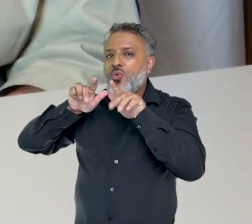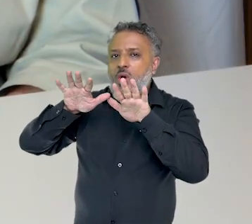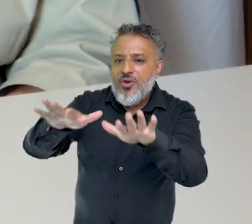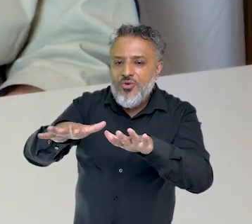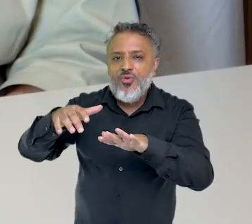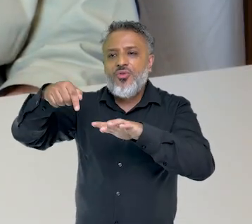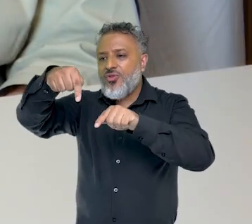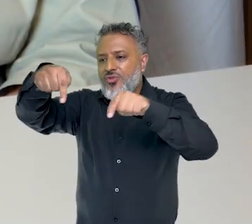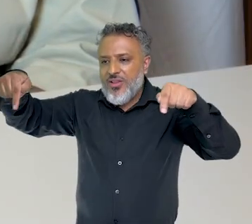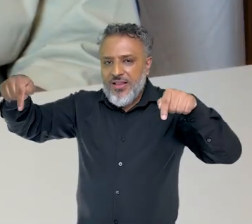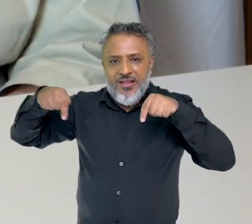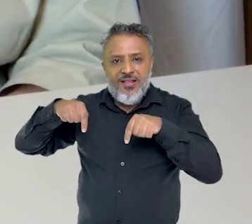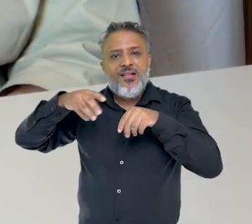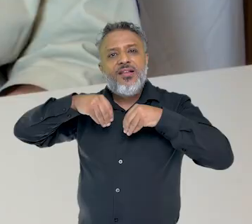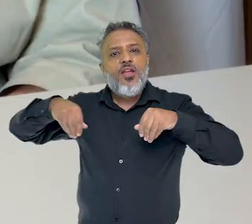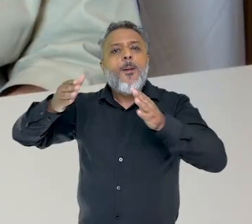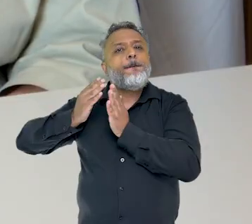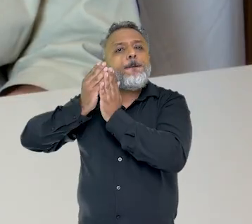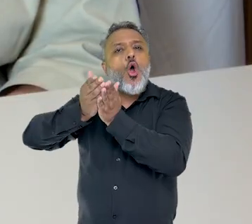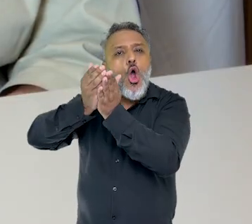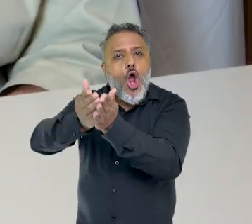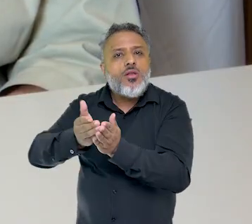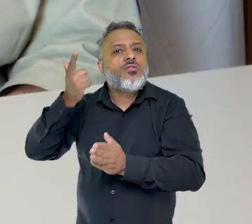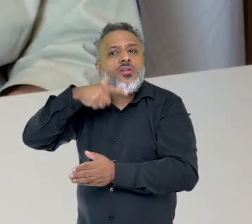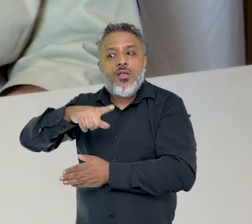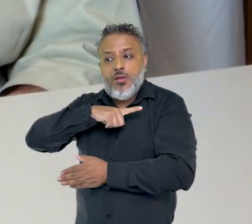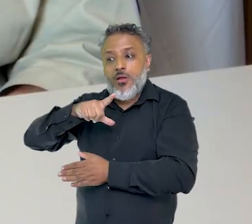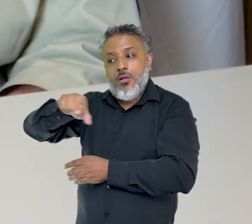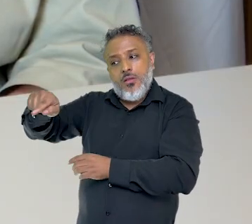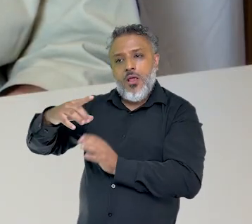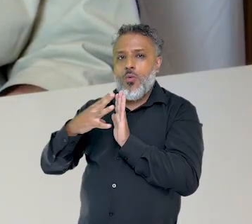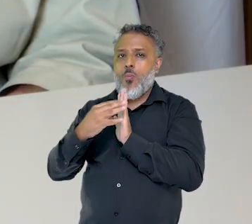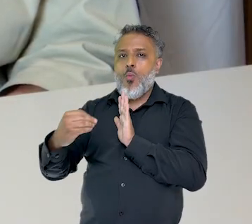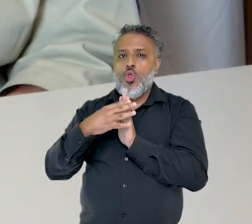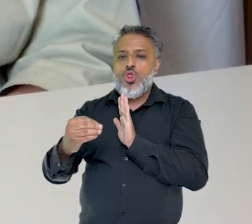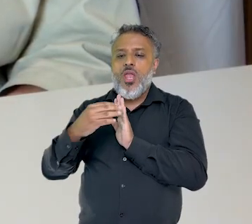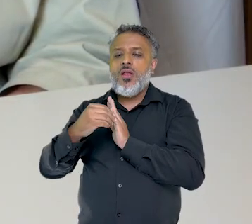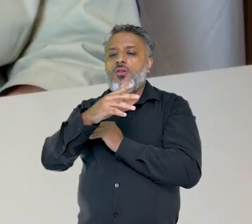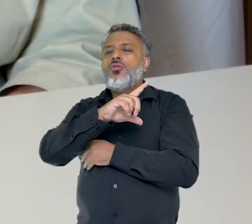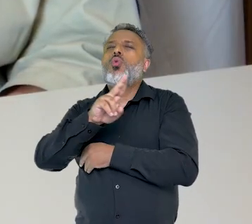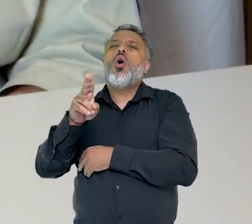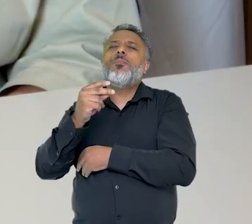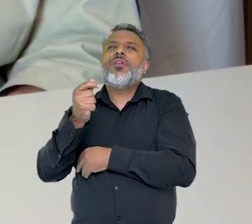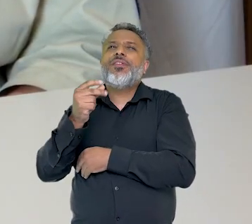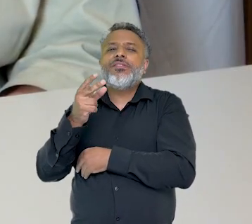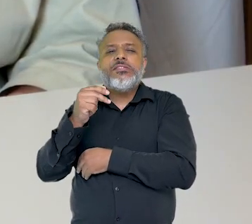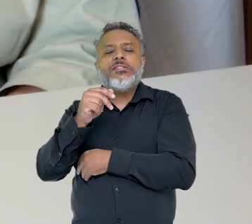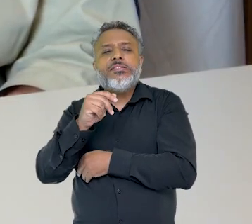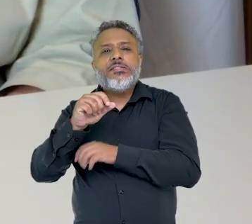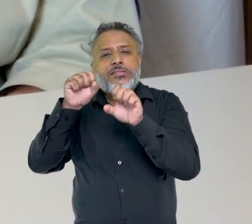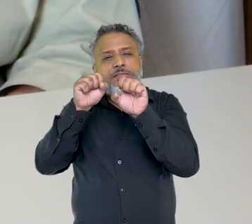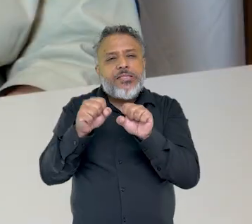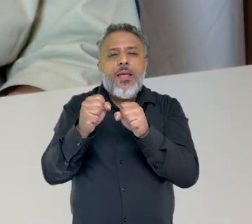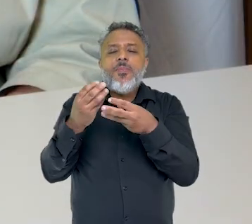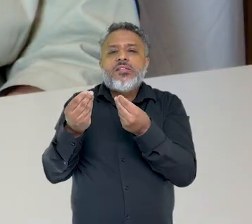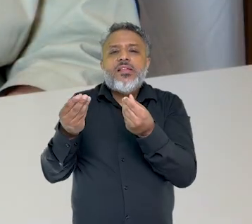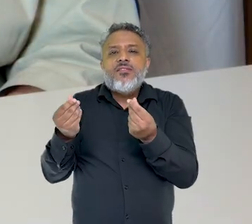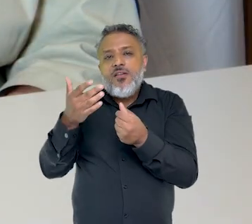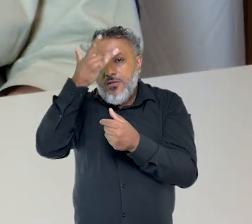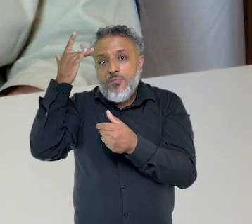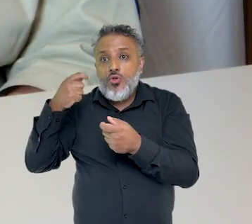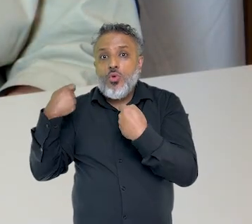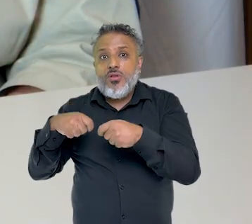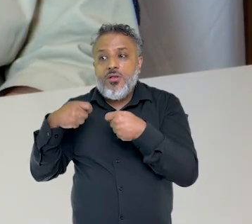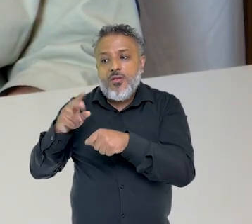fronteiras terrestres, portos, que se estabeleça um modelo chamado de sistema sensível a pessoas em necessidade